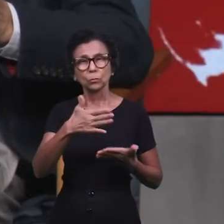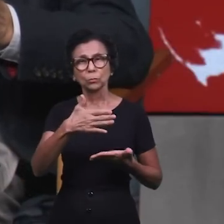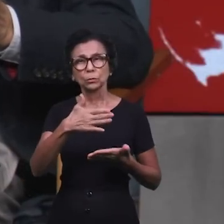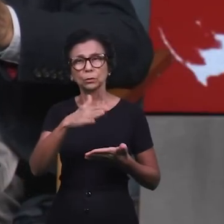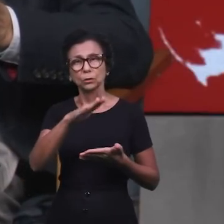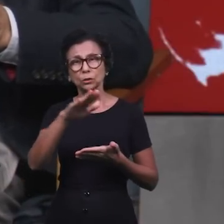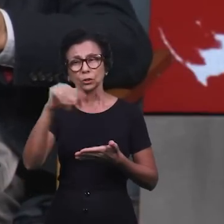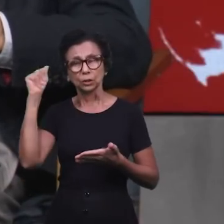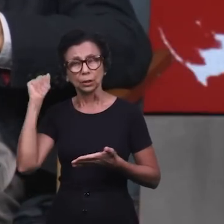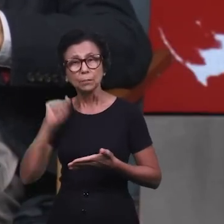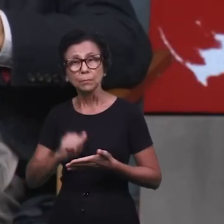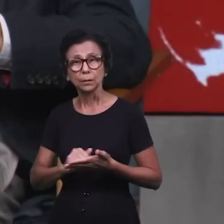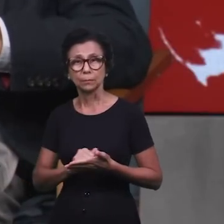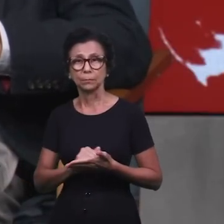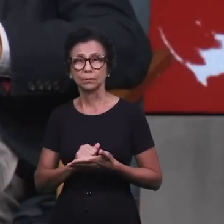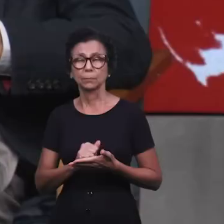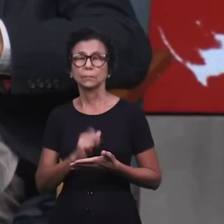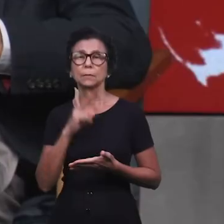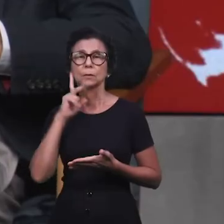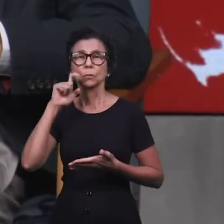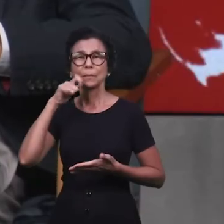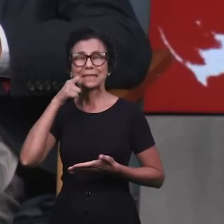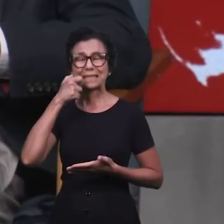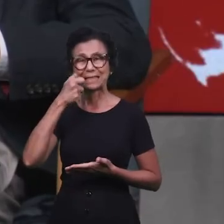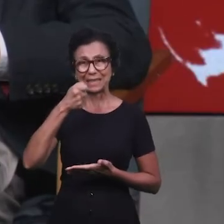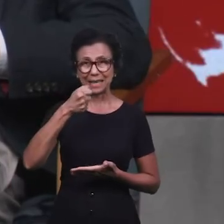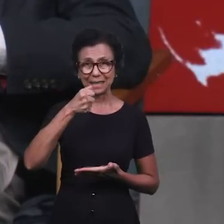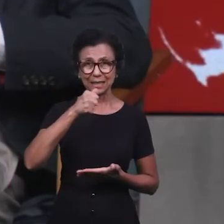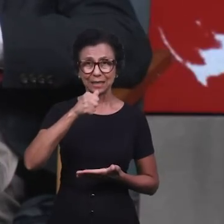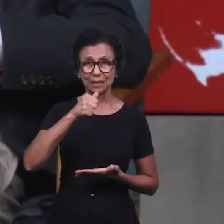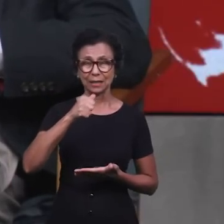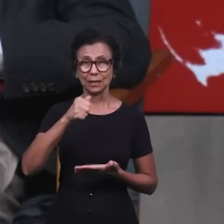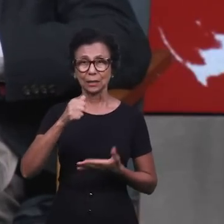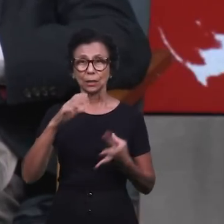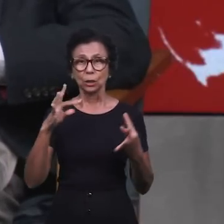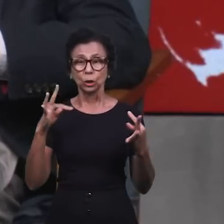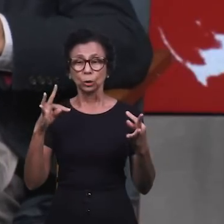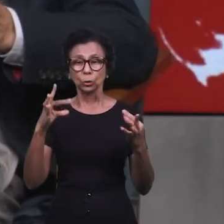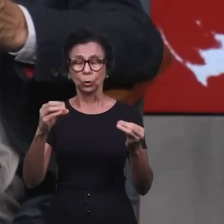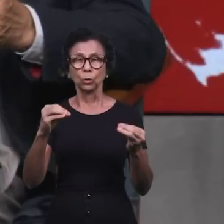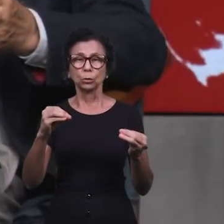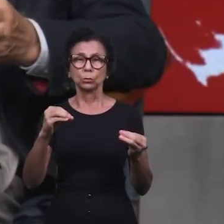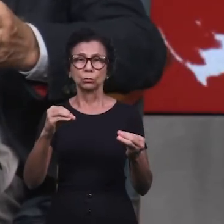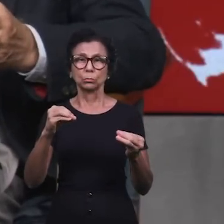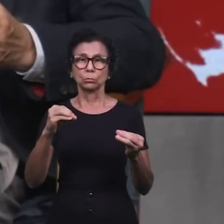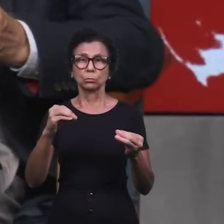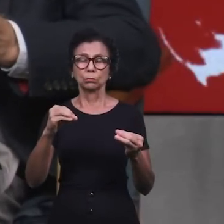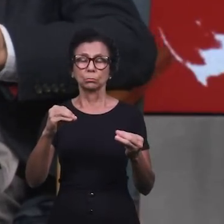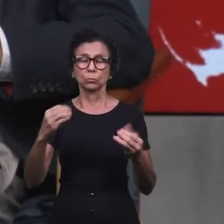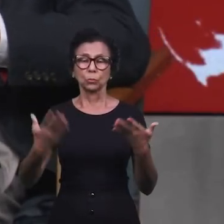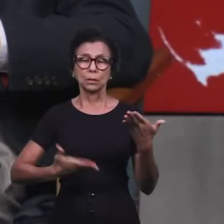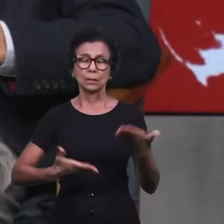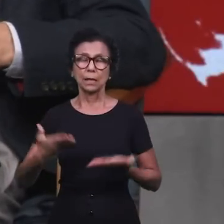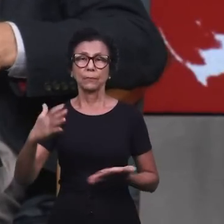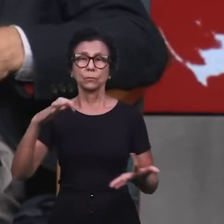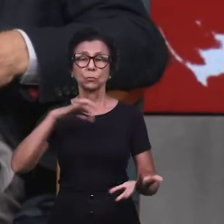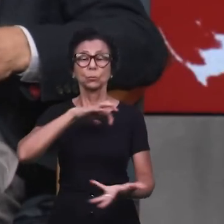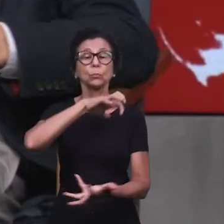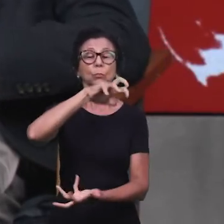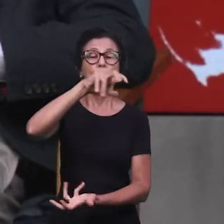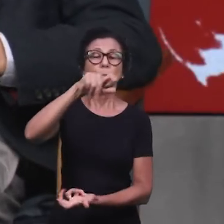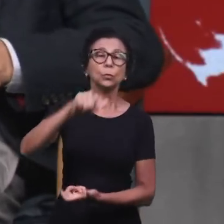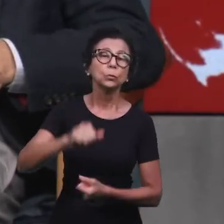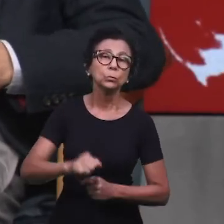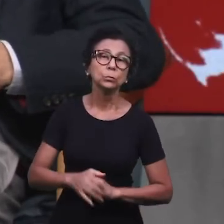desse porte mundial, está mostrando que a igreja não está só aqui no Estado do Espírito Santo, no Brasil, está